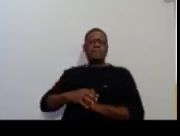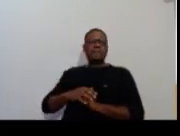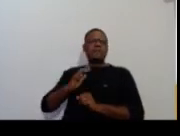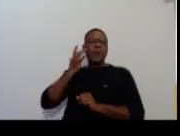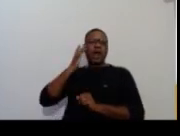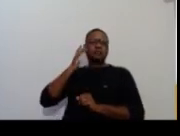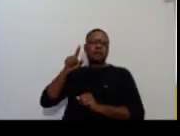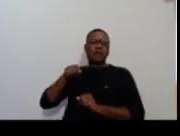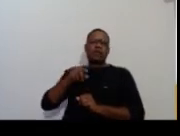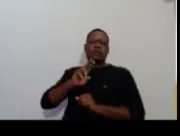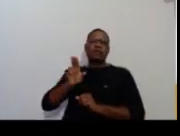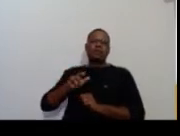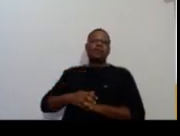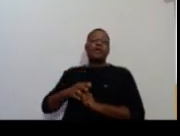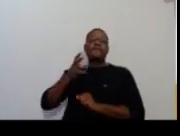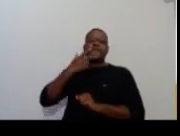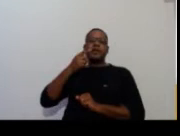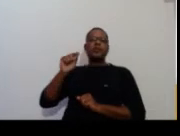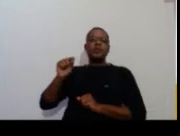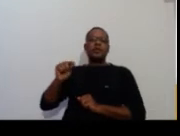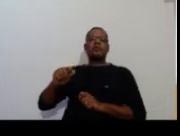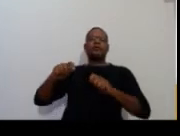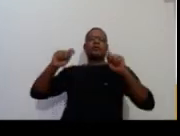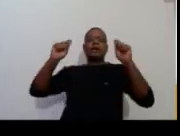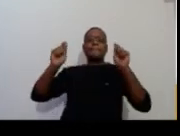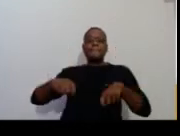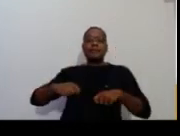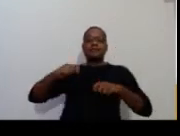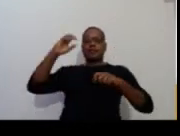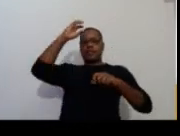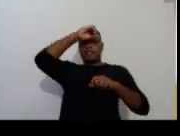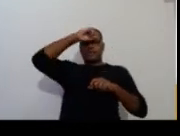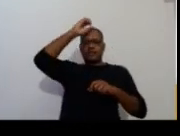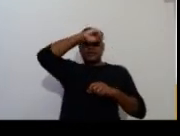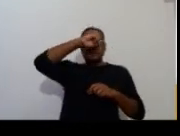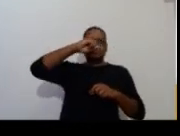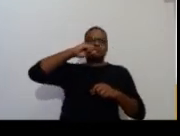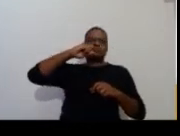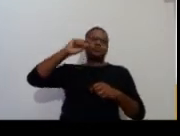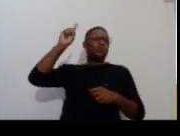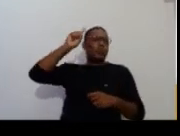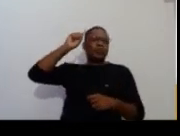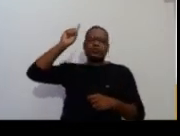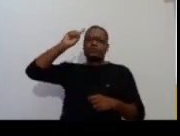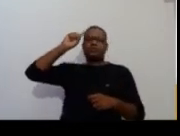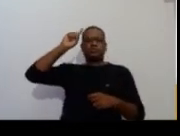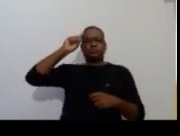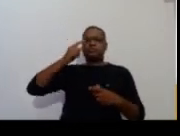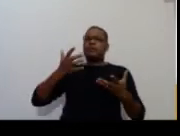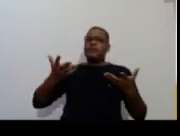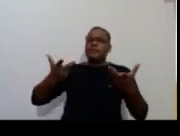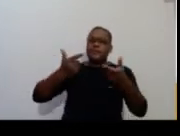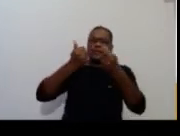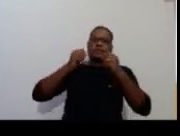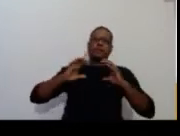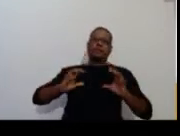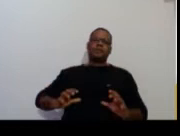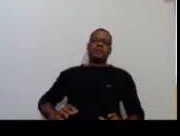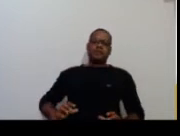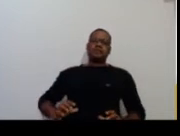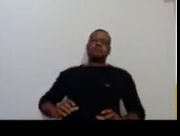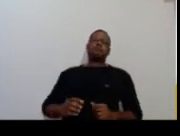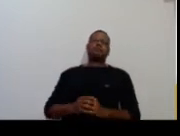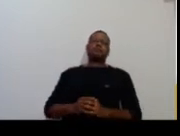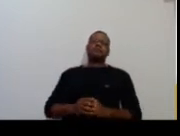que ela fala sobre isso, essa capacidade de aprender a aprender todos os dias, essas habilidades comportamentais. No